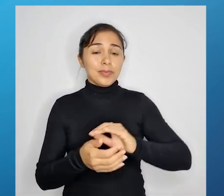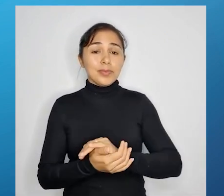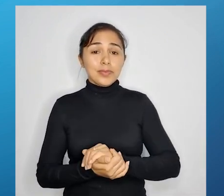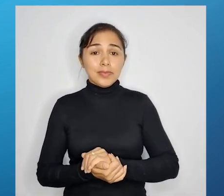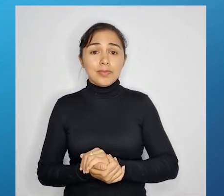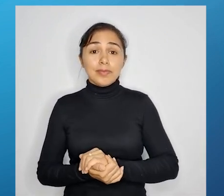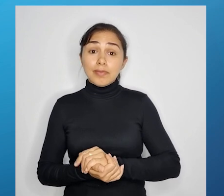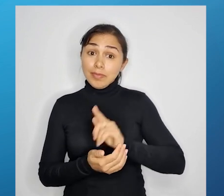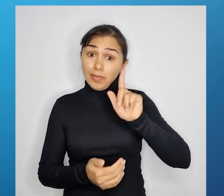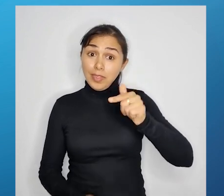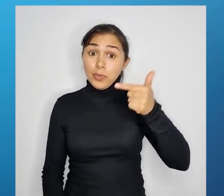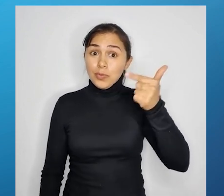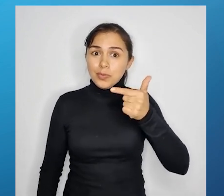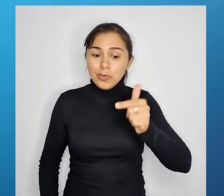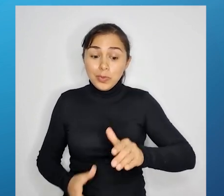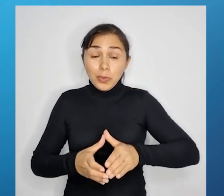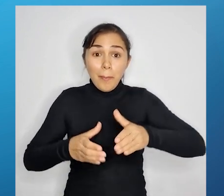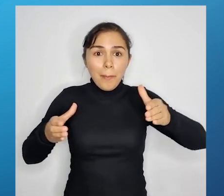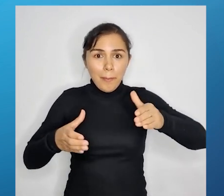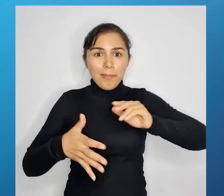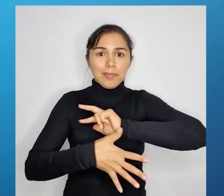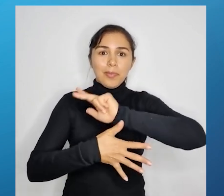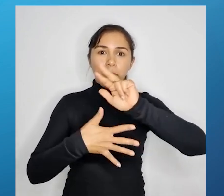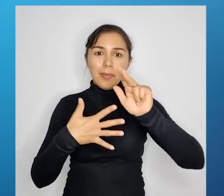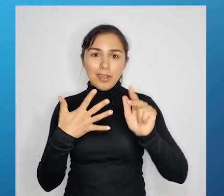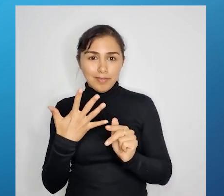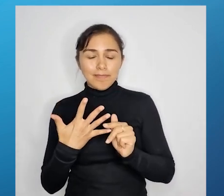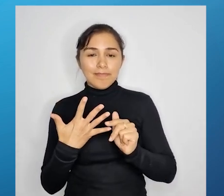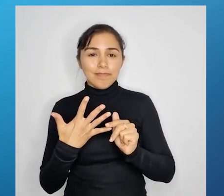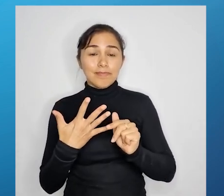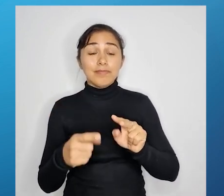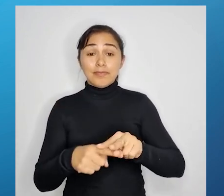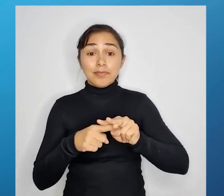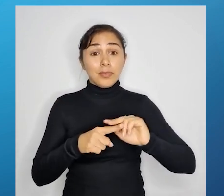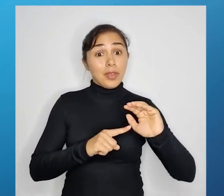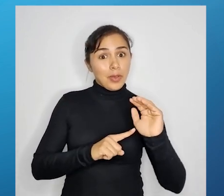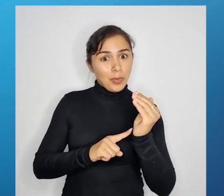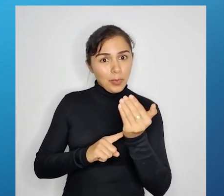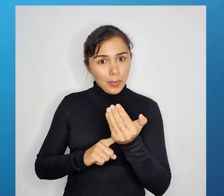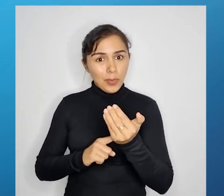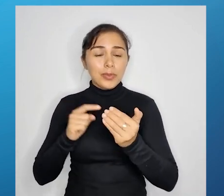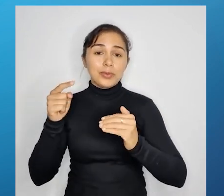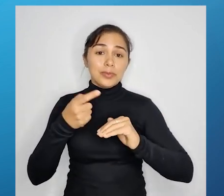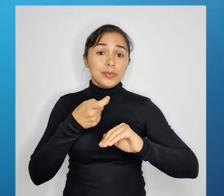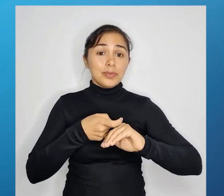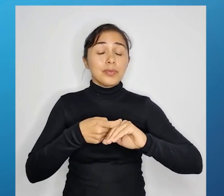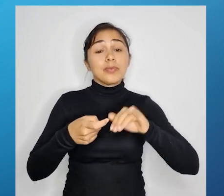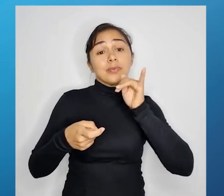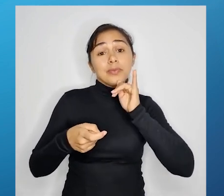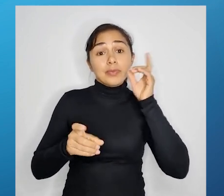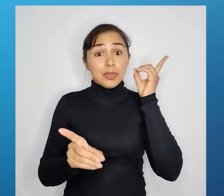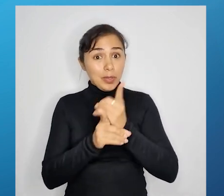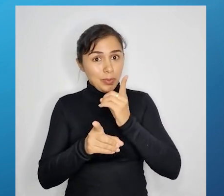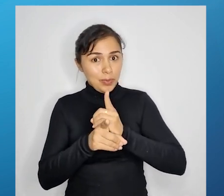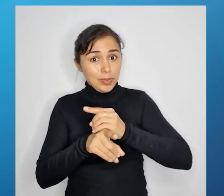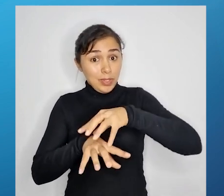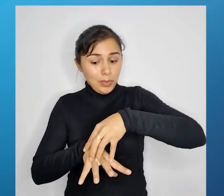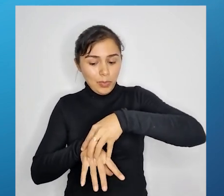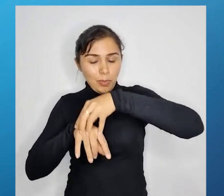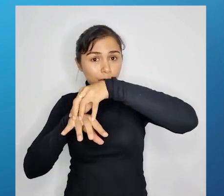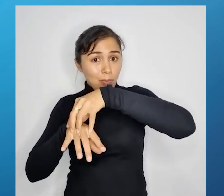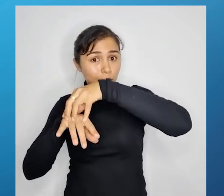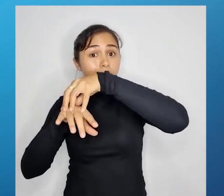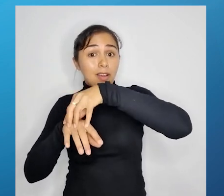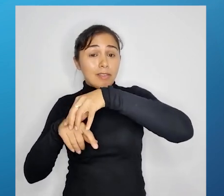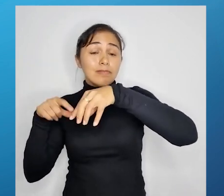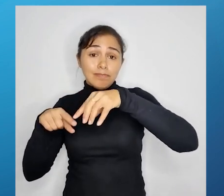filo molusco é o segundo maior em número de espécies. Então, a concha, que está presente ali, por exemplo, na lula, uma